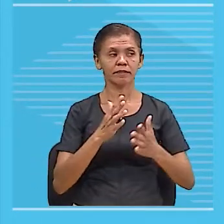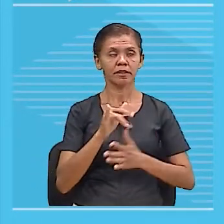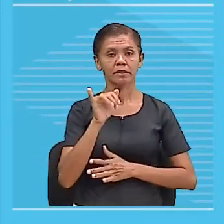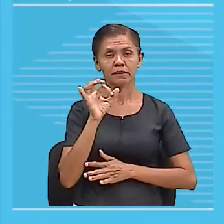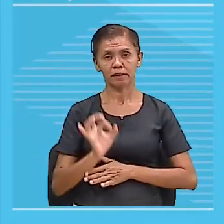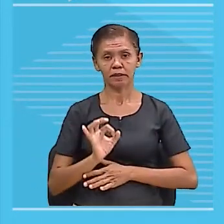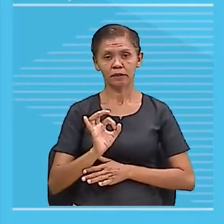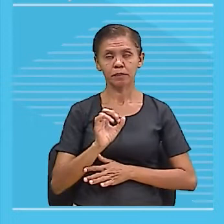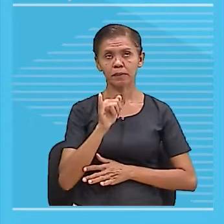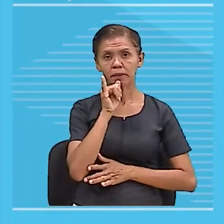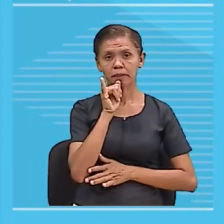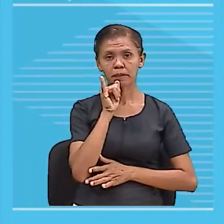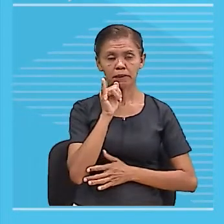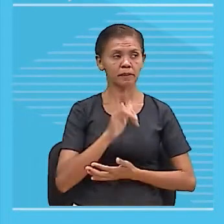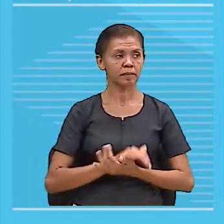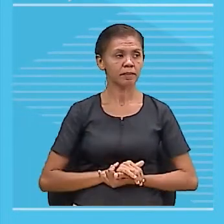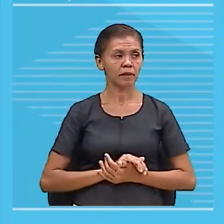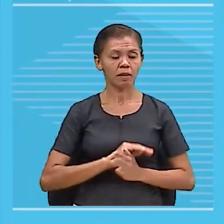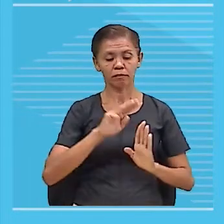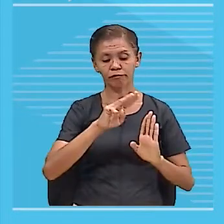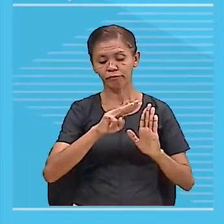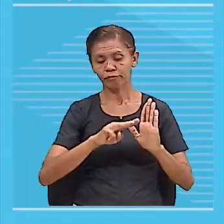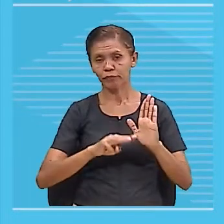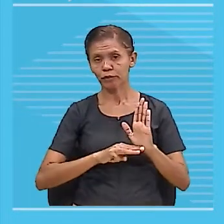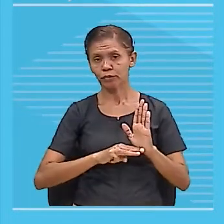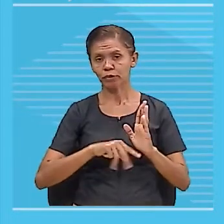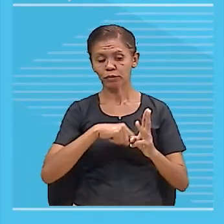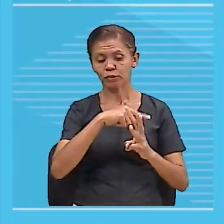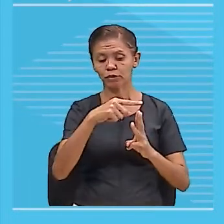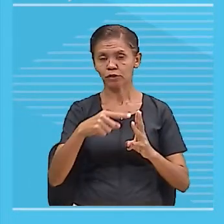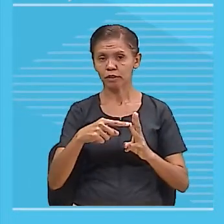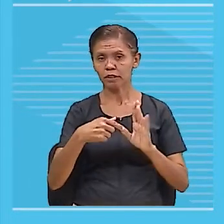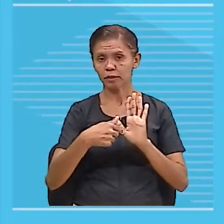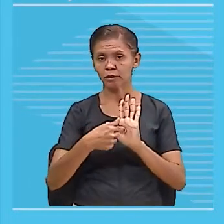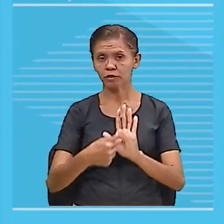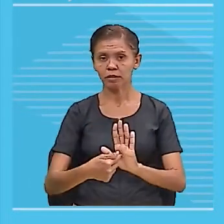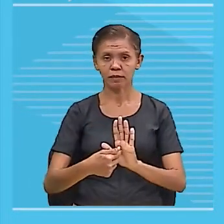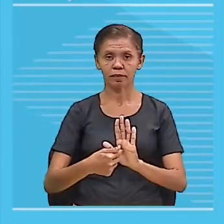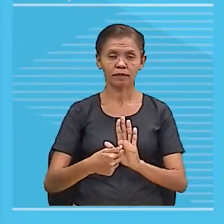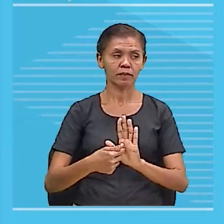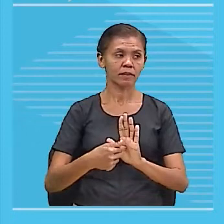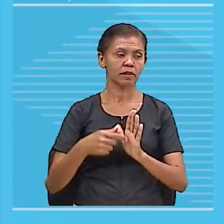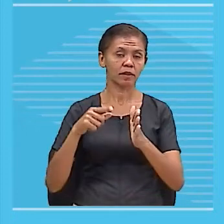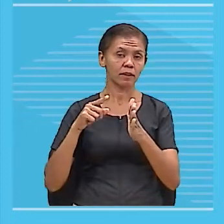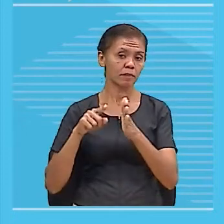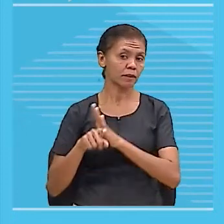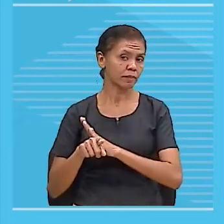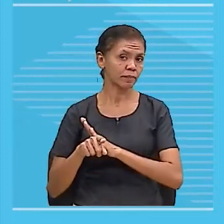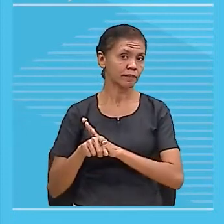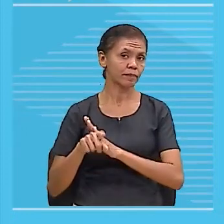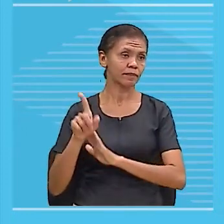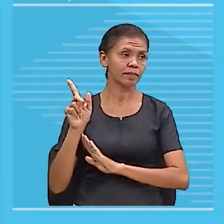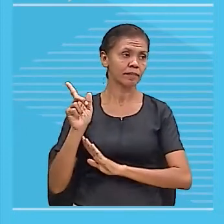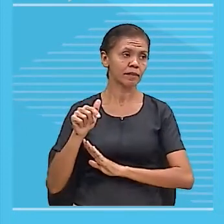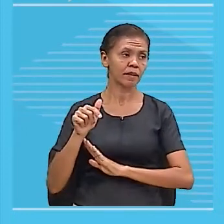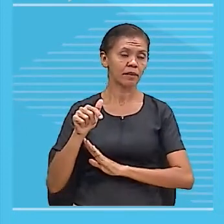exemplo, desses 3 materiais que eu listei, qual seria o material que teria